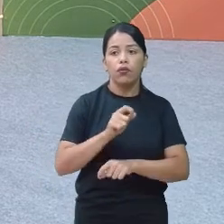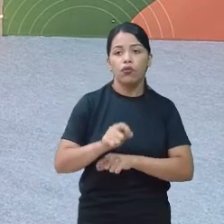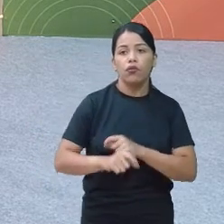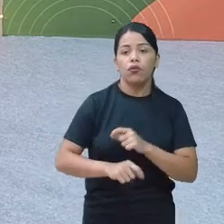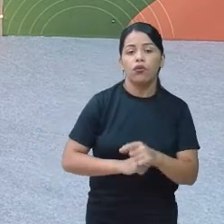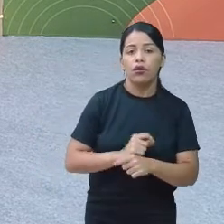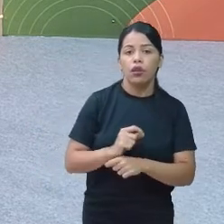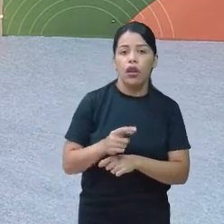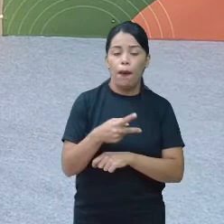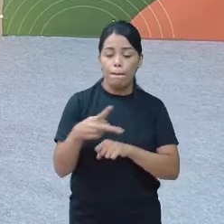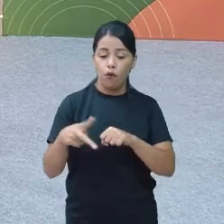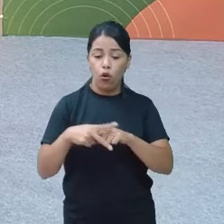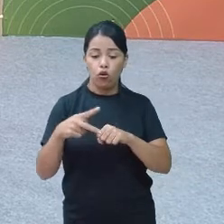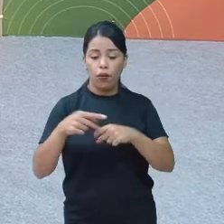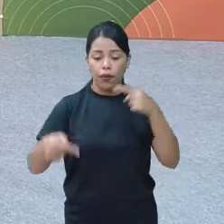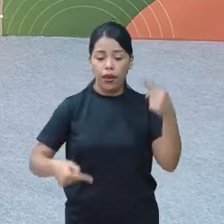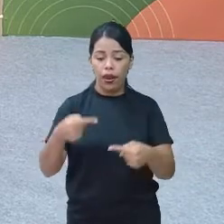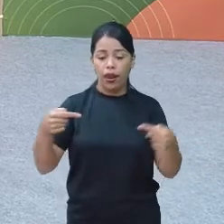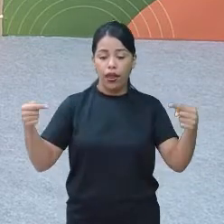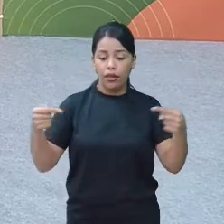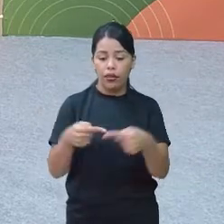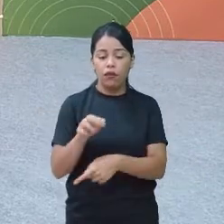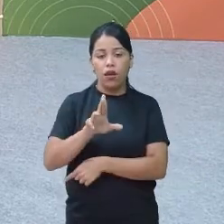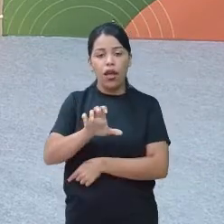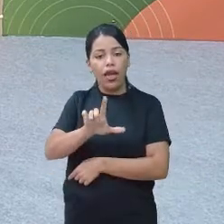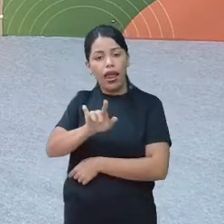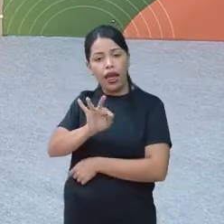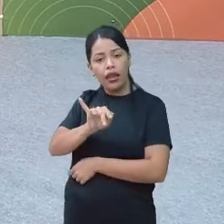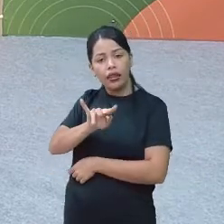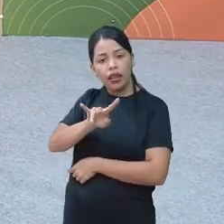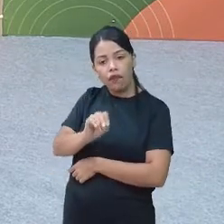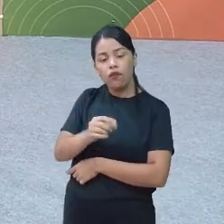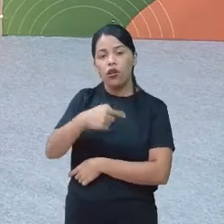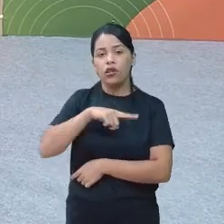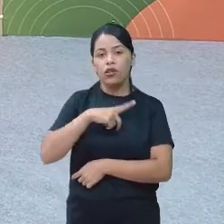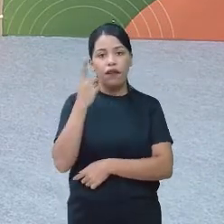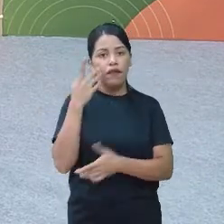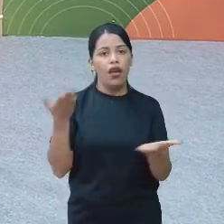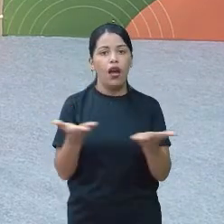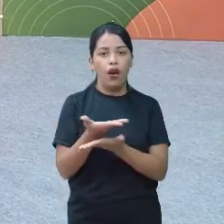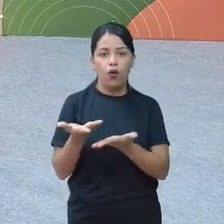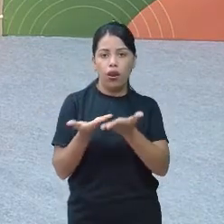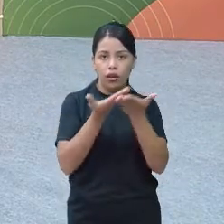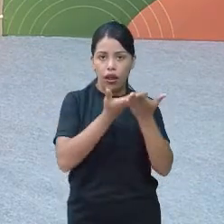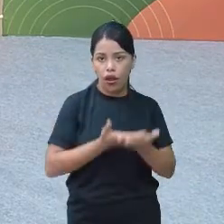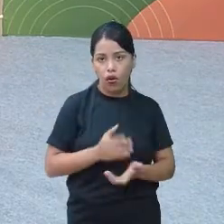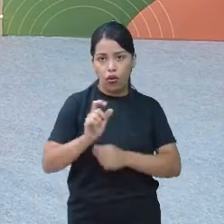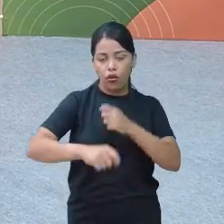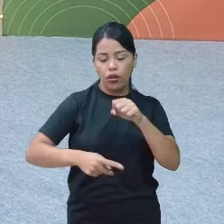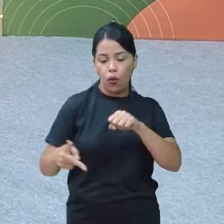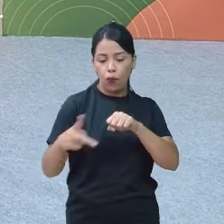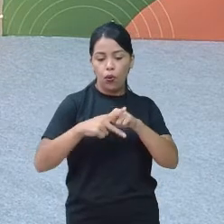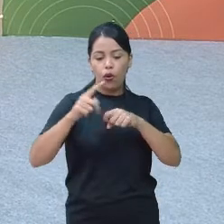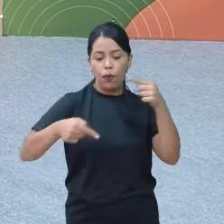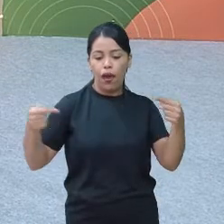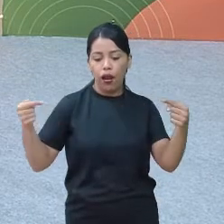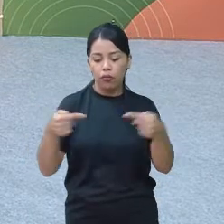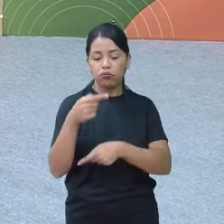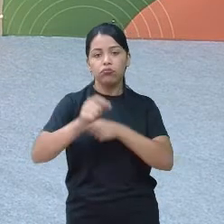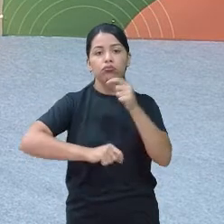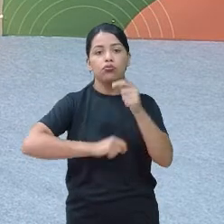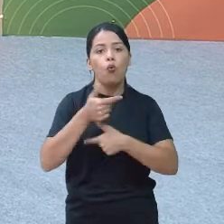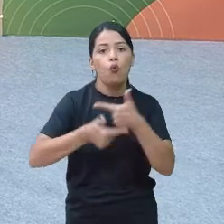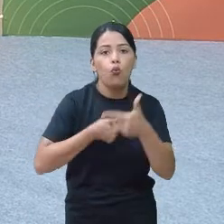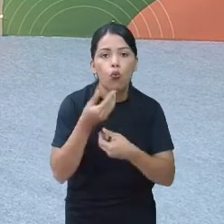ver agora. Hoje nós falaremos sobre eles, sobre os pronomes relativos. O pronome relativo, ele funciona